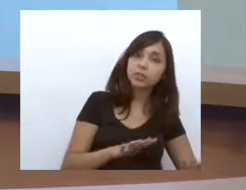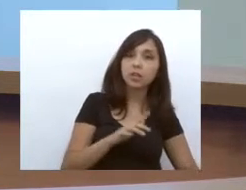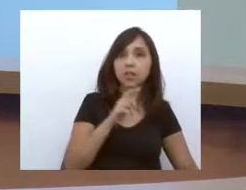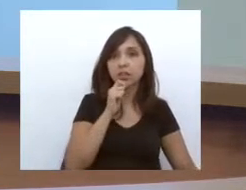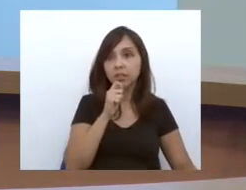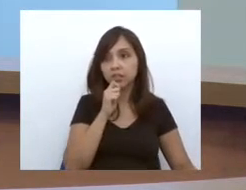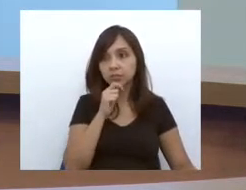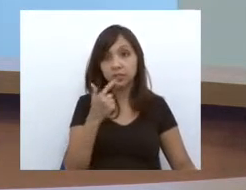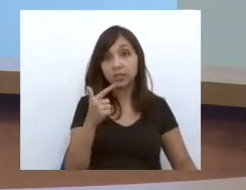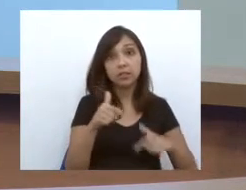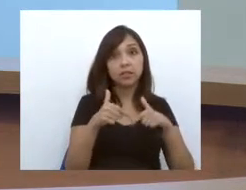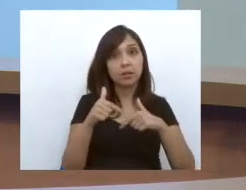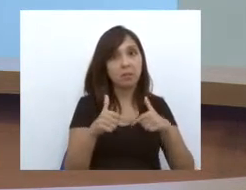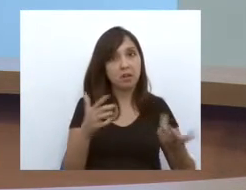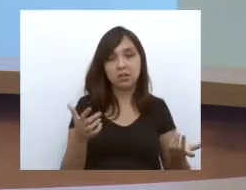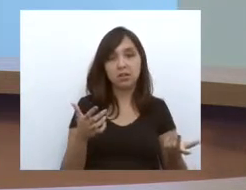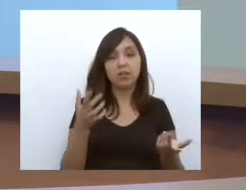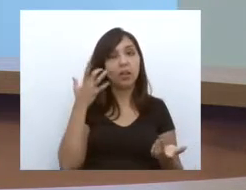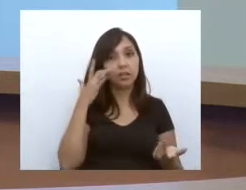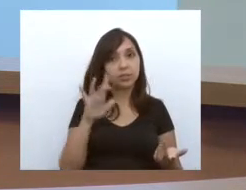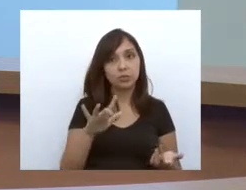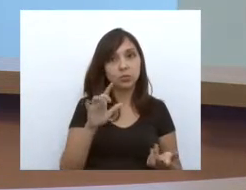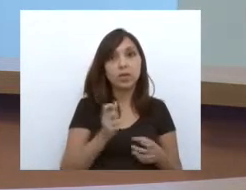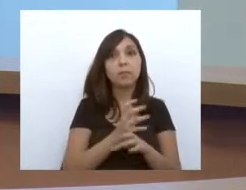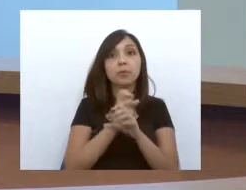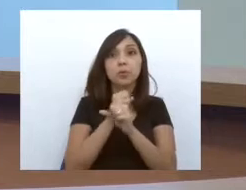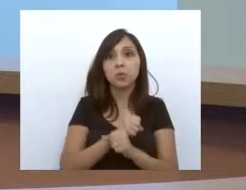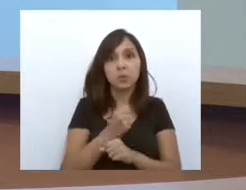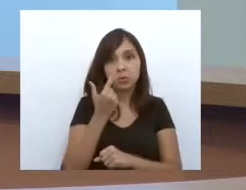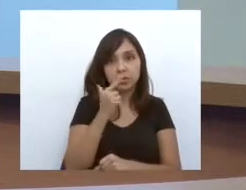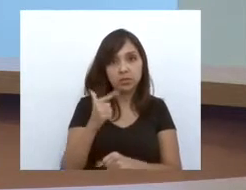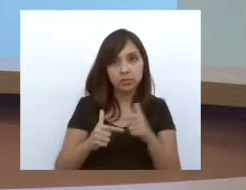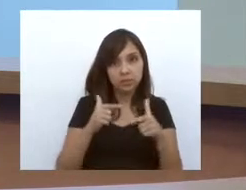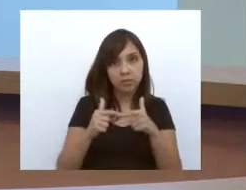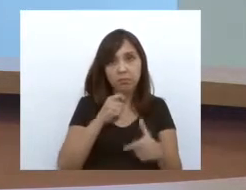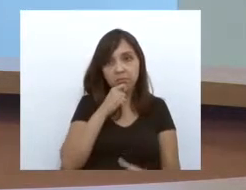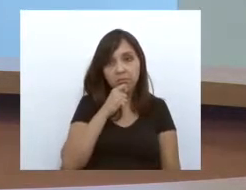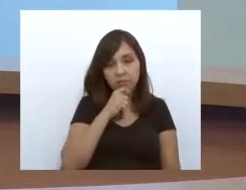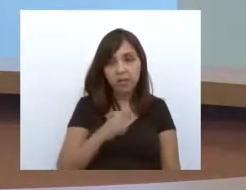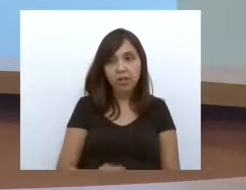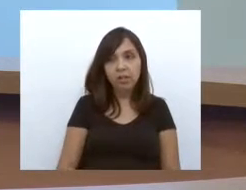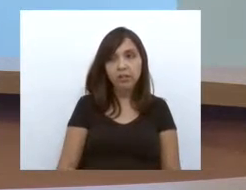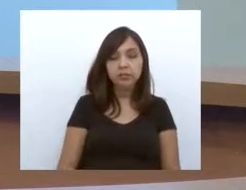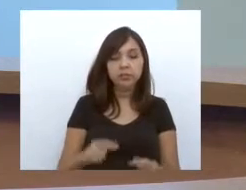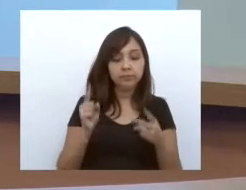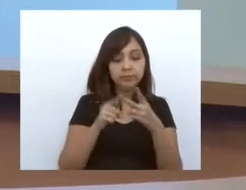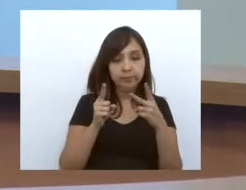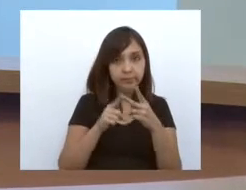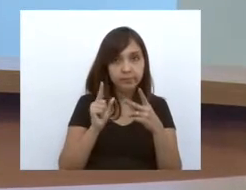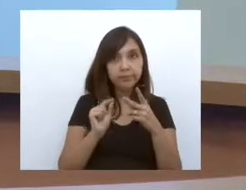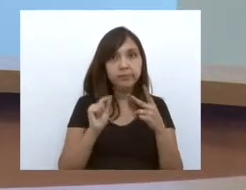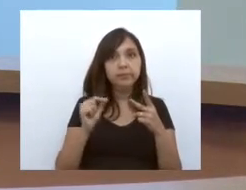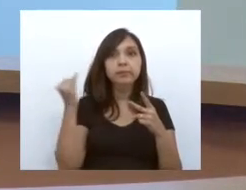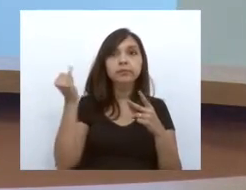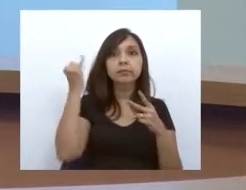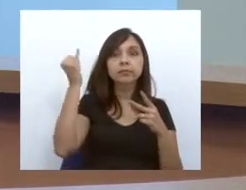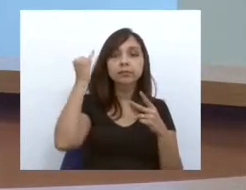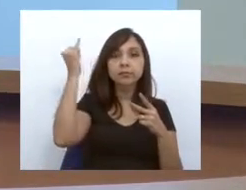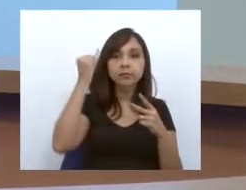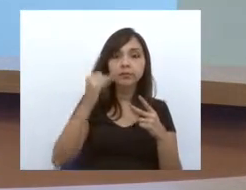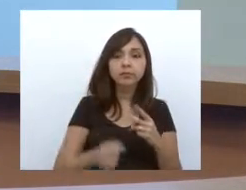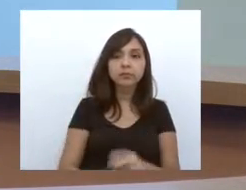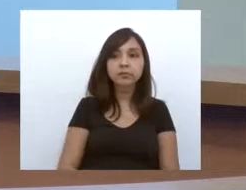Não se tem noção ainda de quantos ficarão sem emprego. Segunda questão